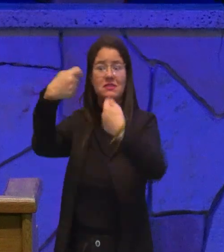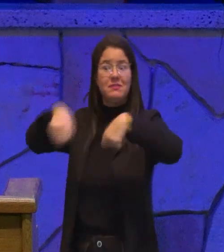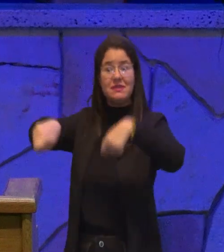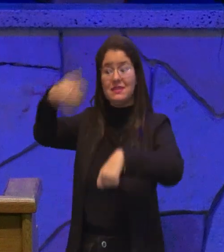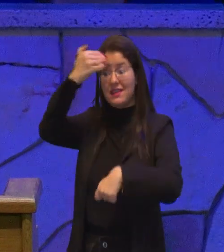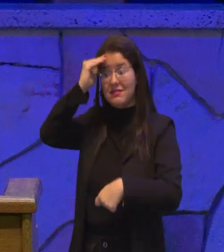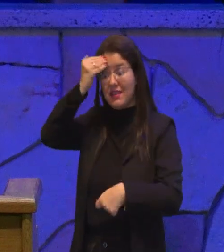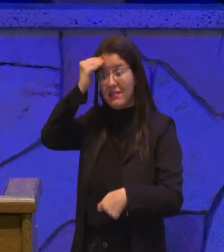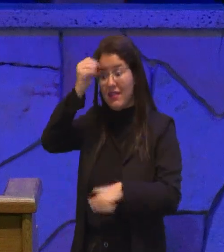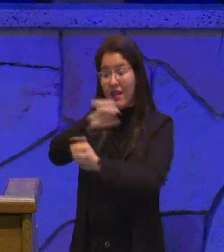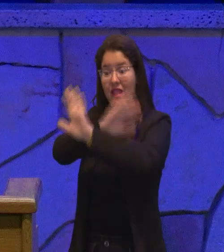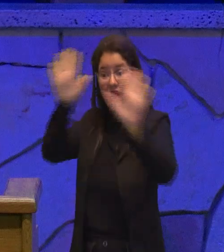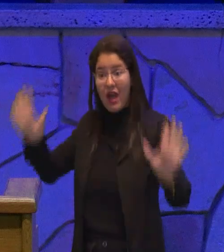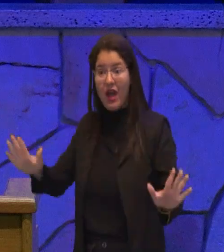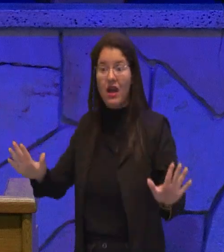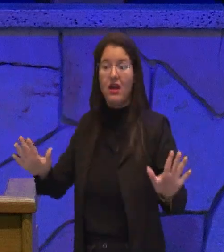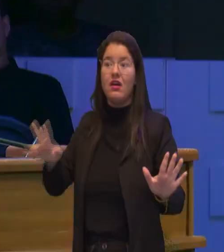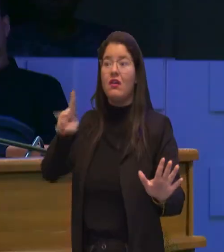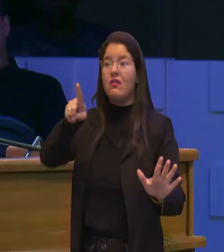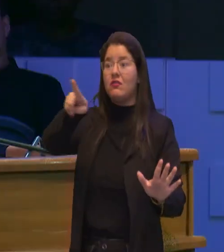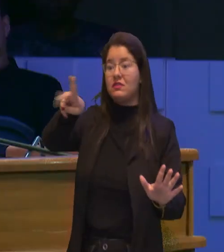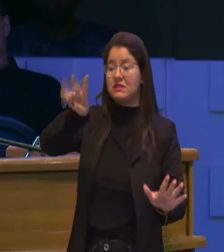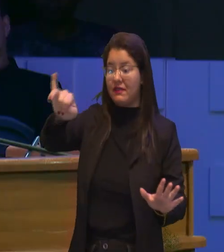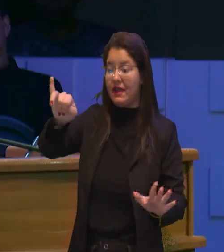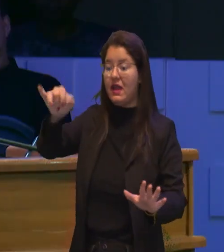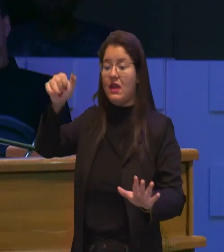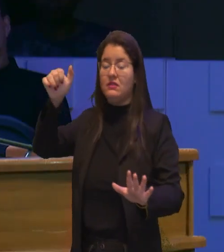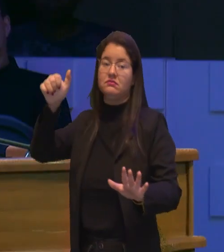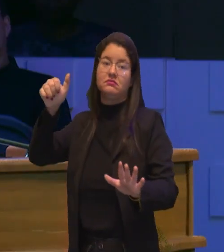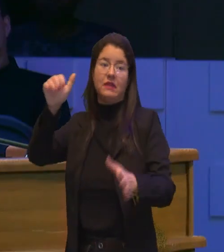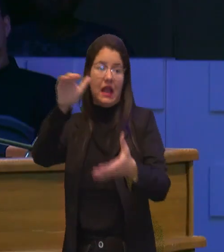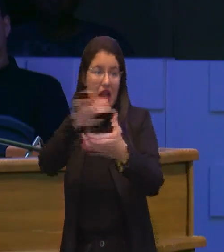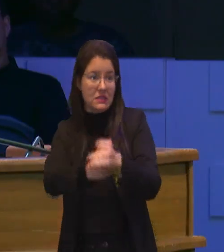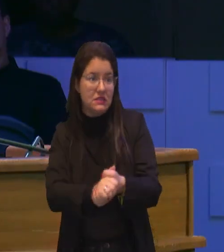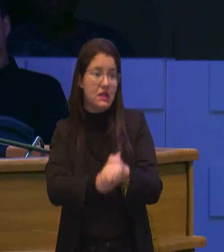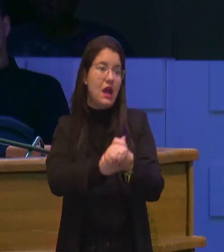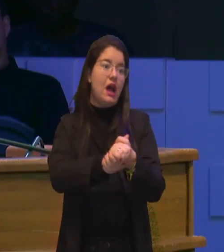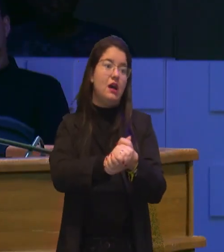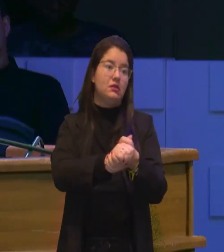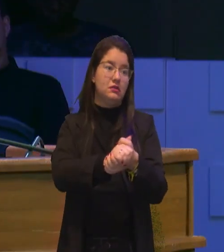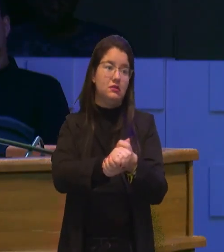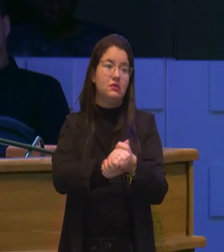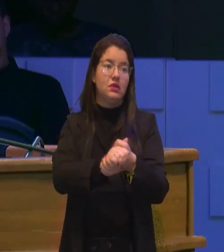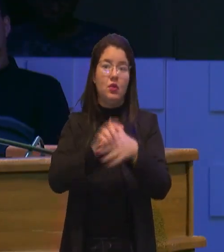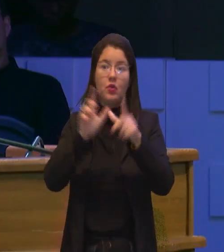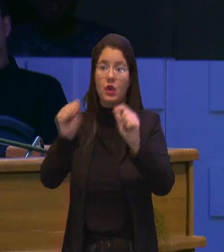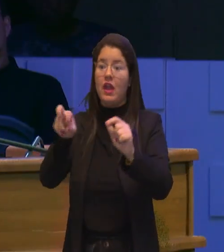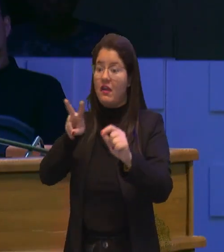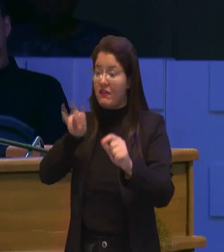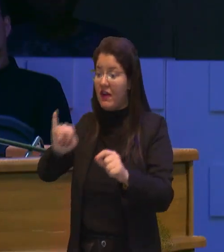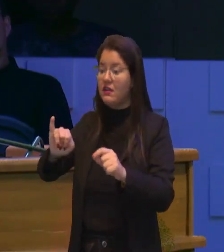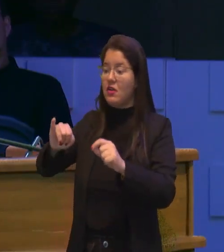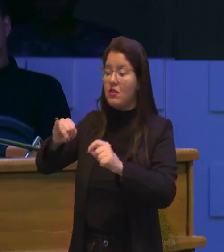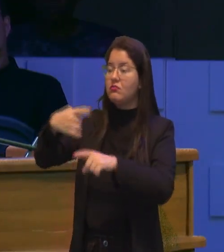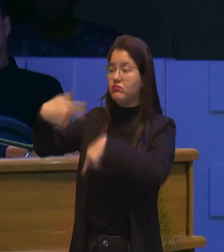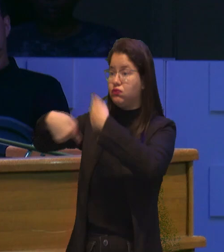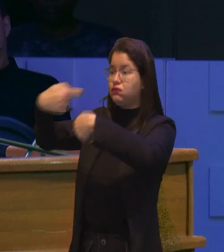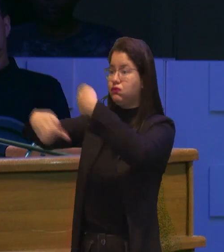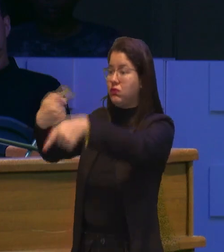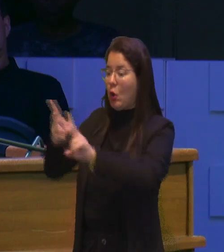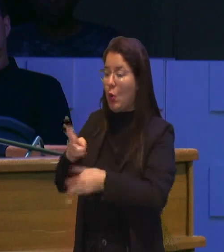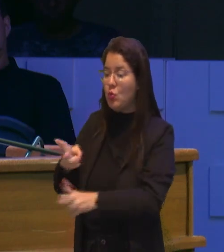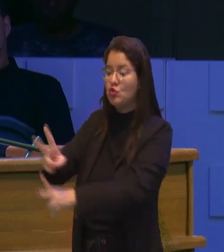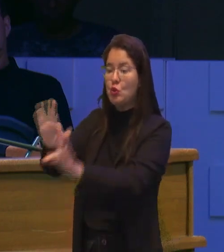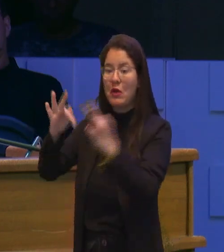isso. Você estará casando com a mulher, você mulher casando com o homem, você dará continuidade a este